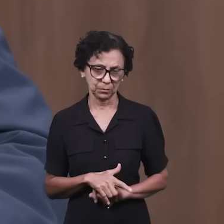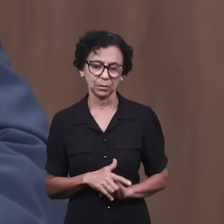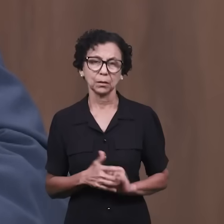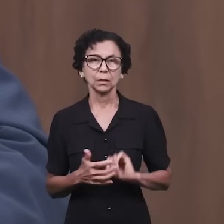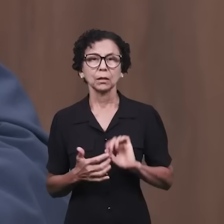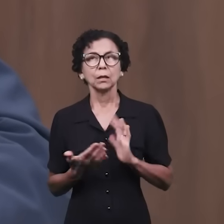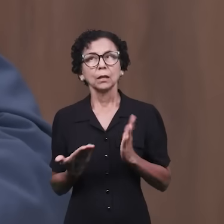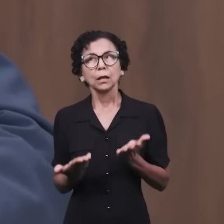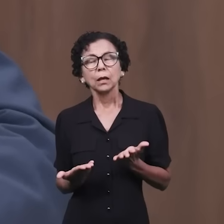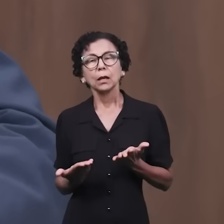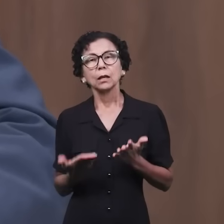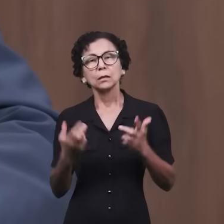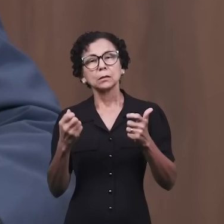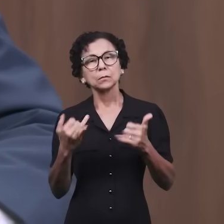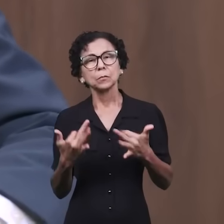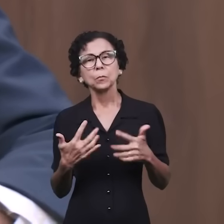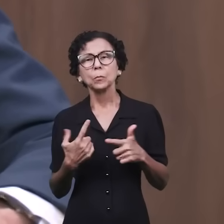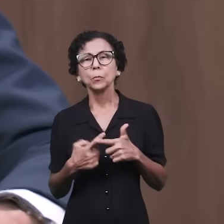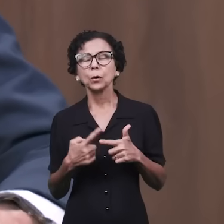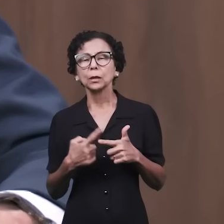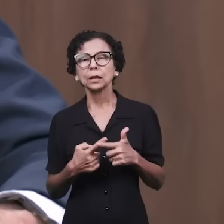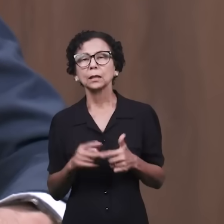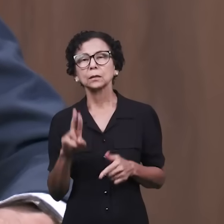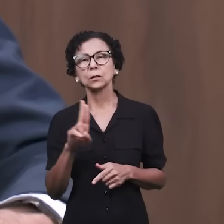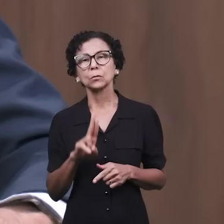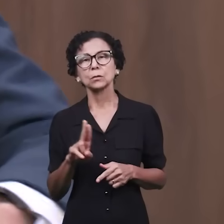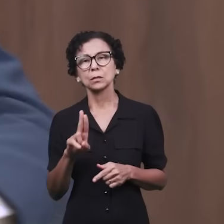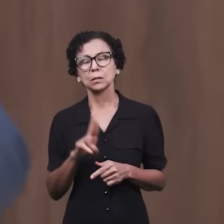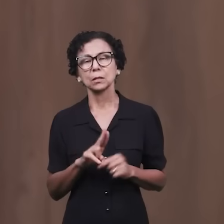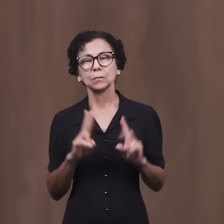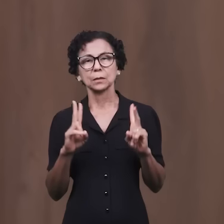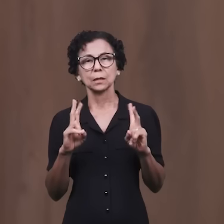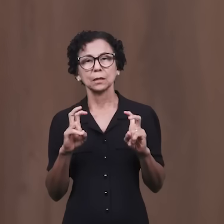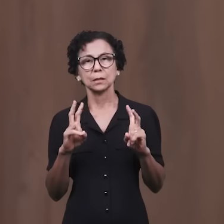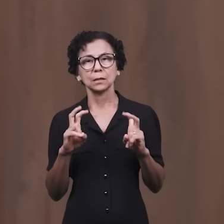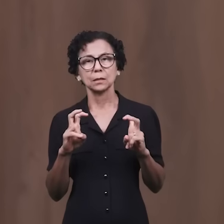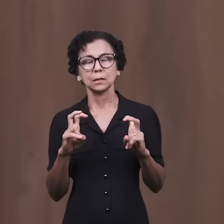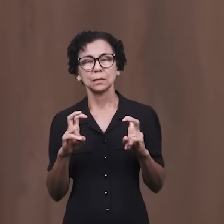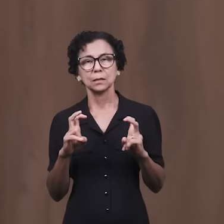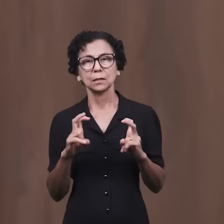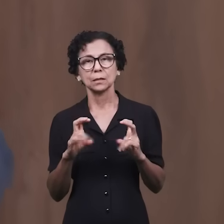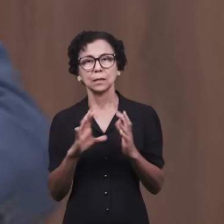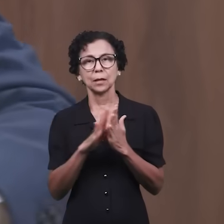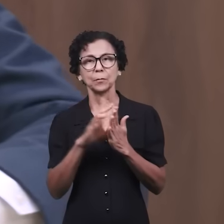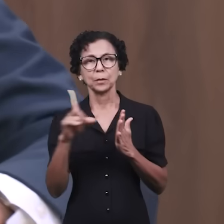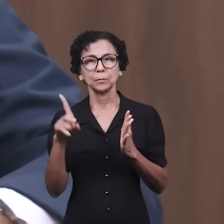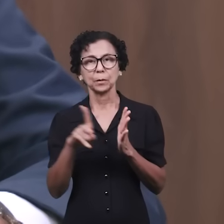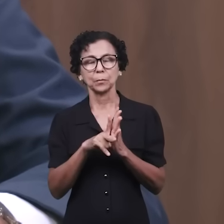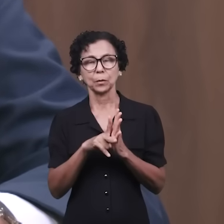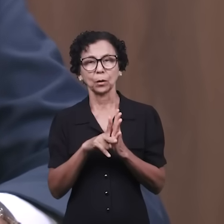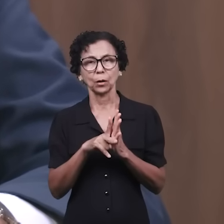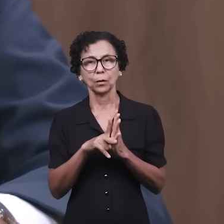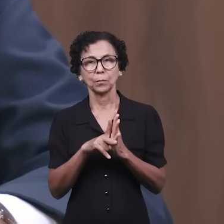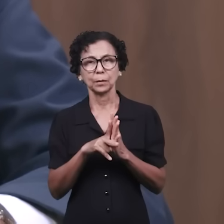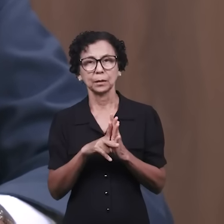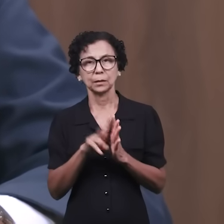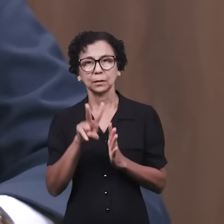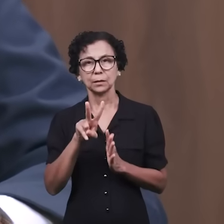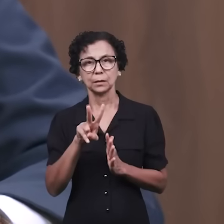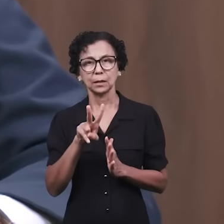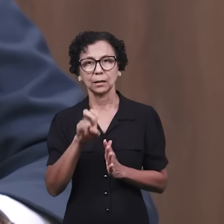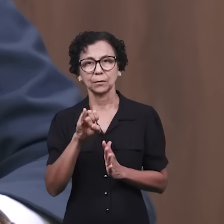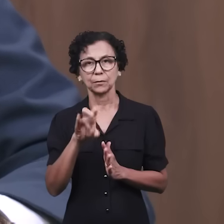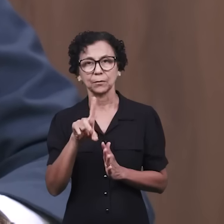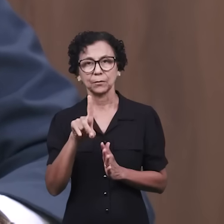que nós usamos a expressão palavra da vida, que é a que está escrita aqui direitinho, não é? E por